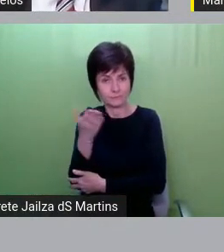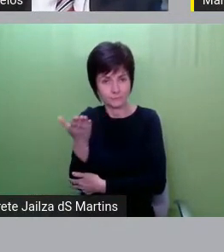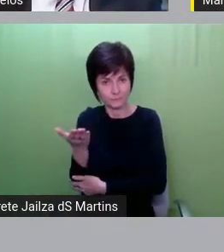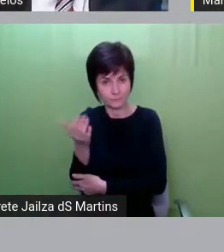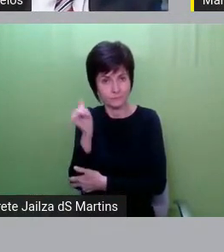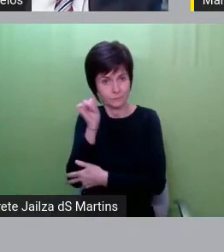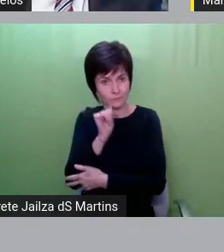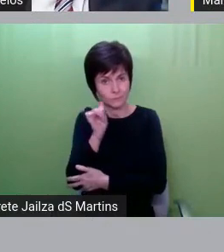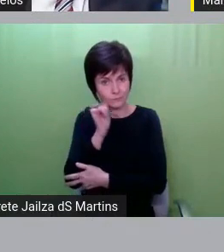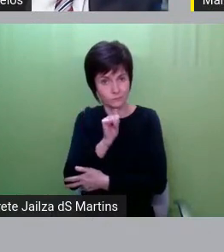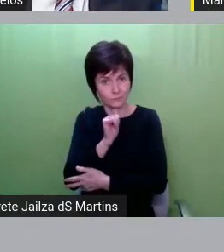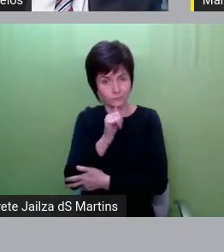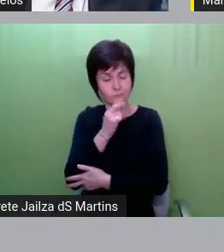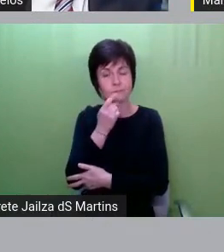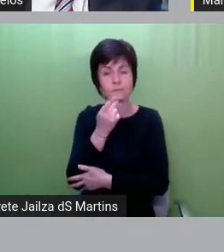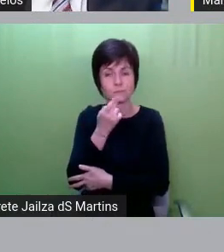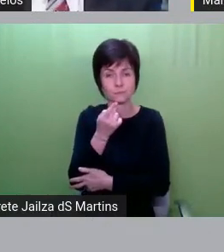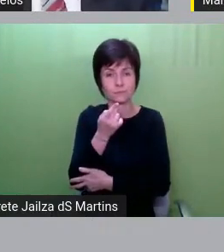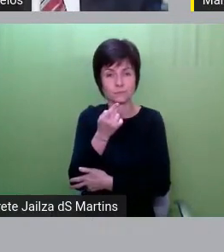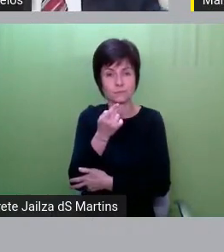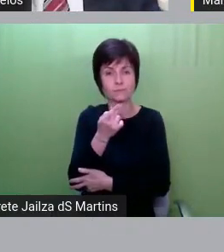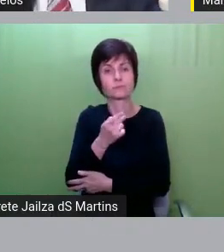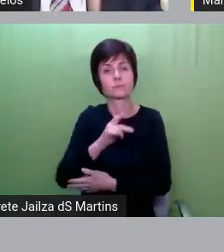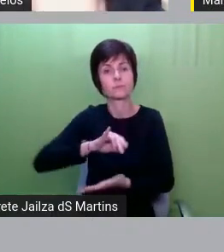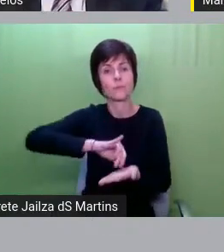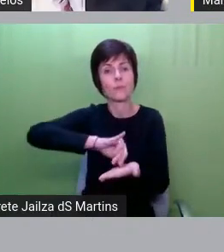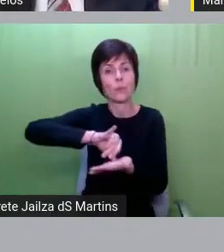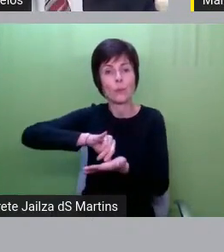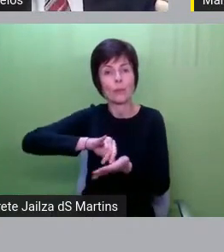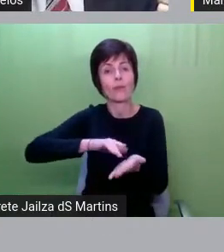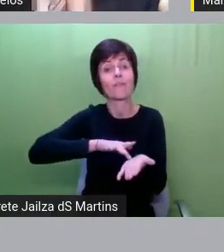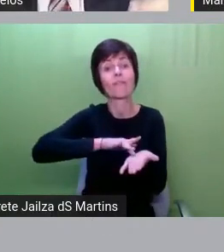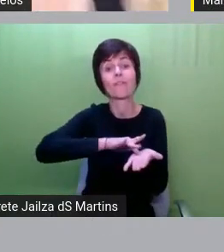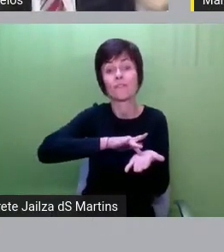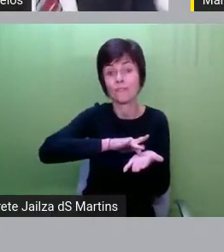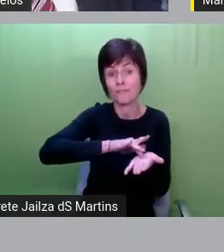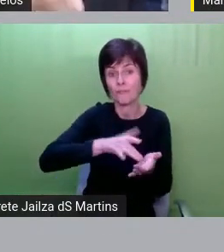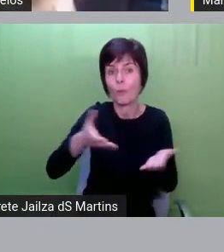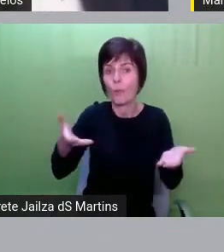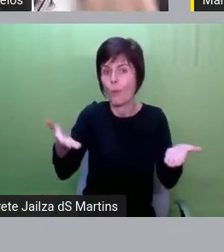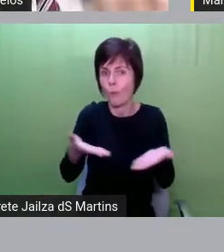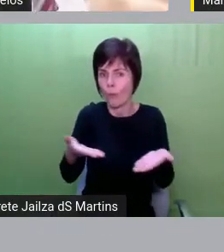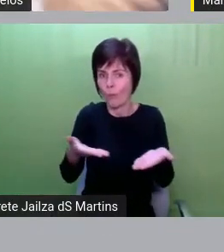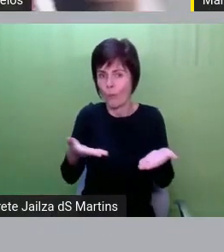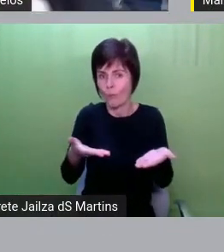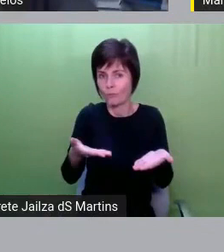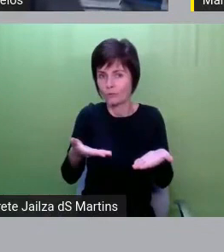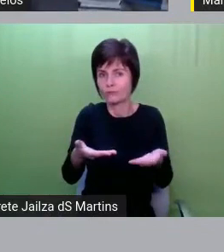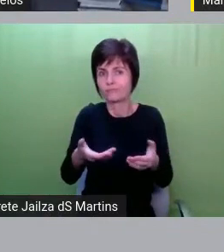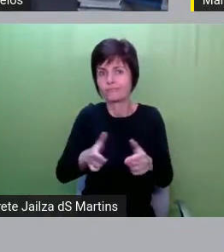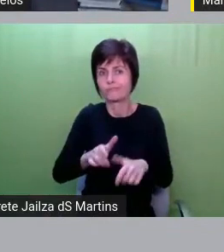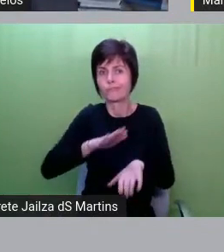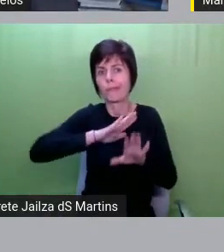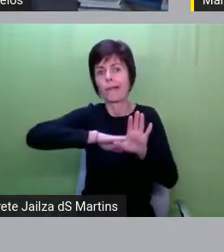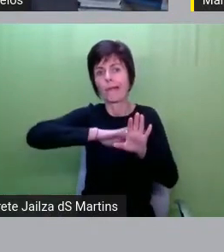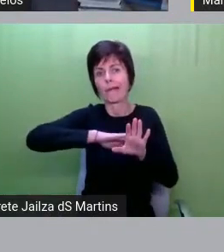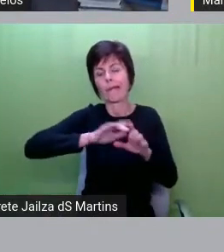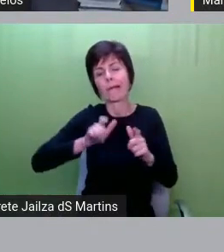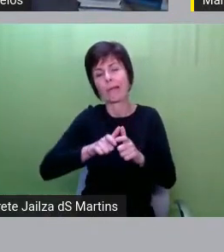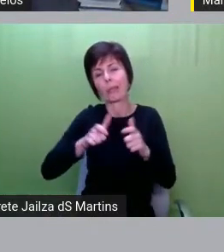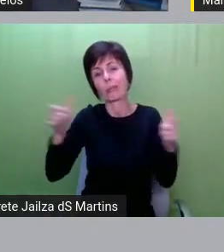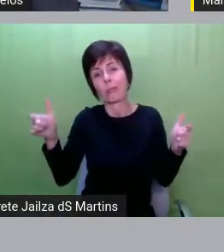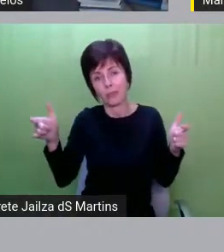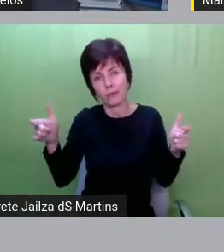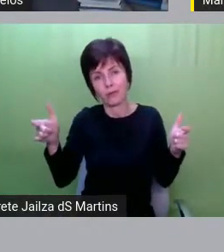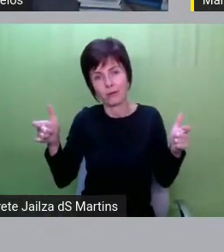para o capital fictício, que hoje é maior do que o que promove a